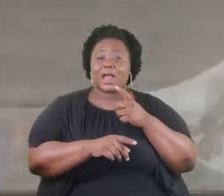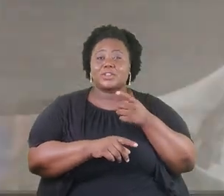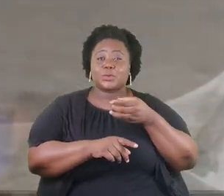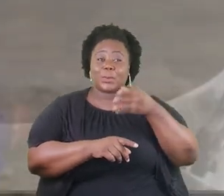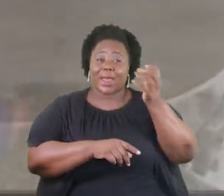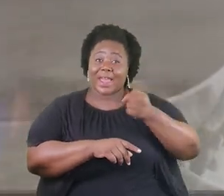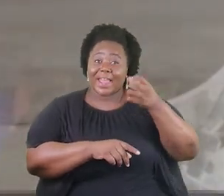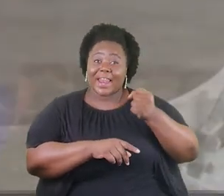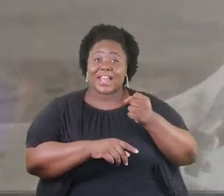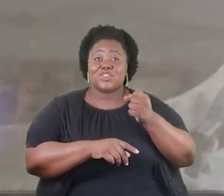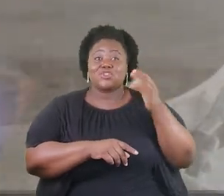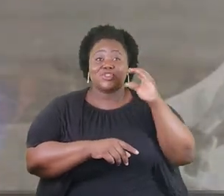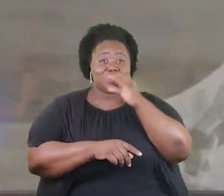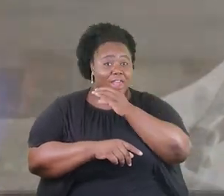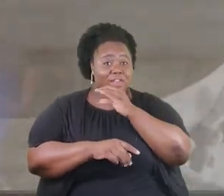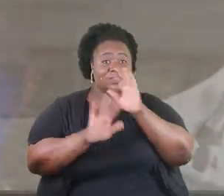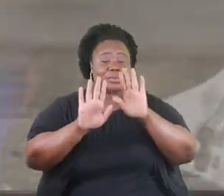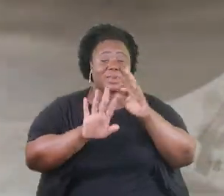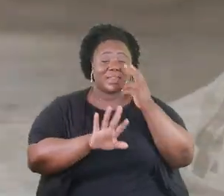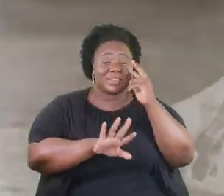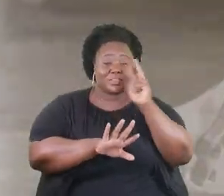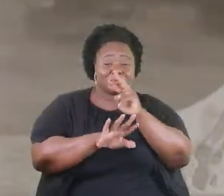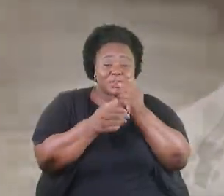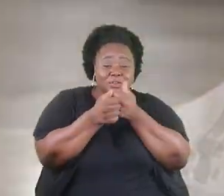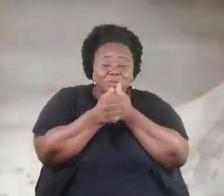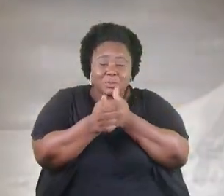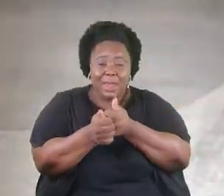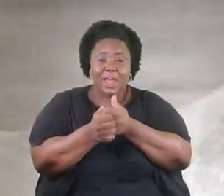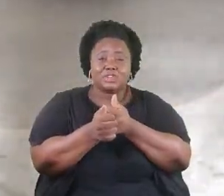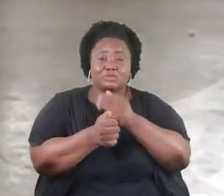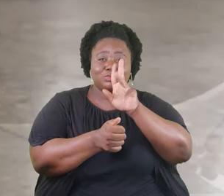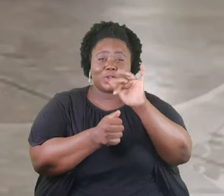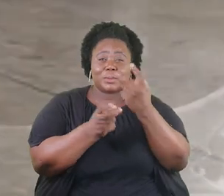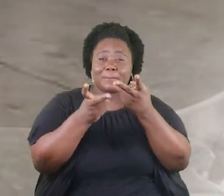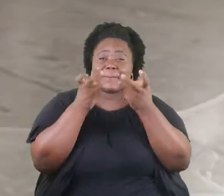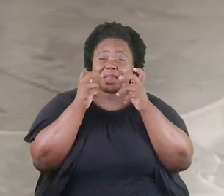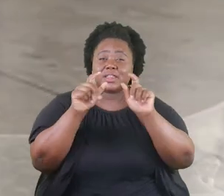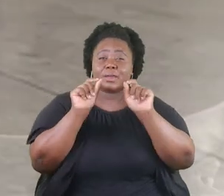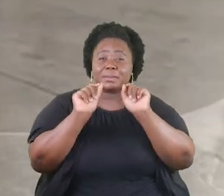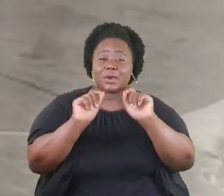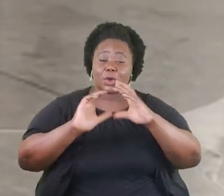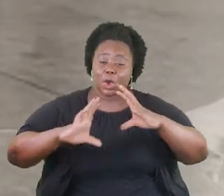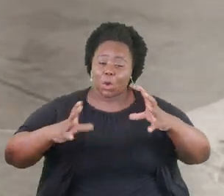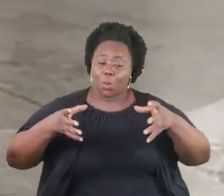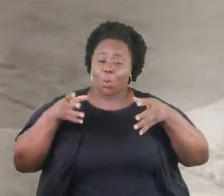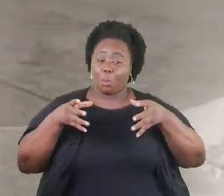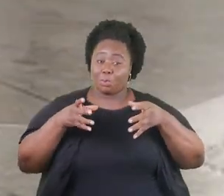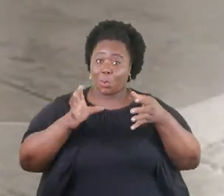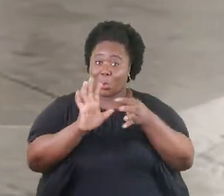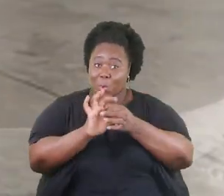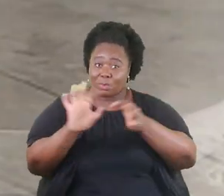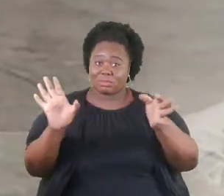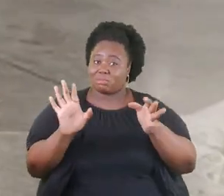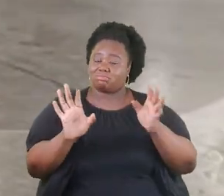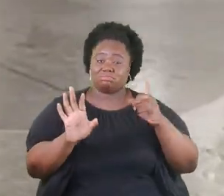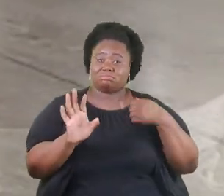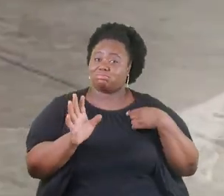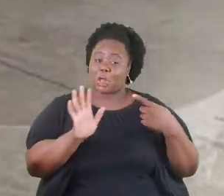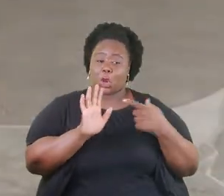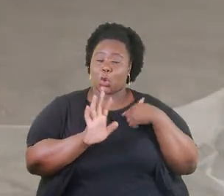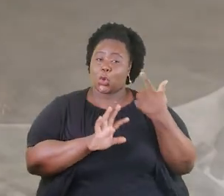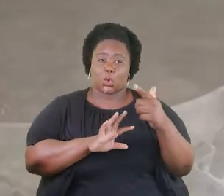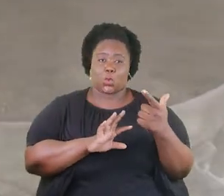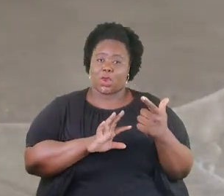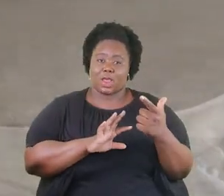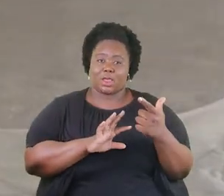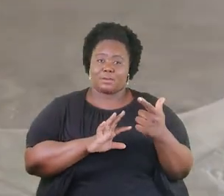leite quente. Se olhar mais de perto, observará que a fatia do bolo da independência não está posta na